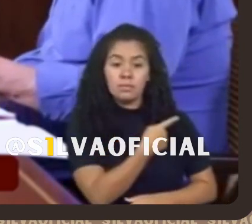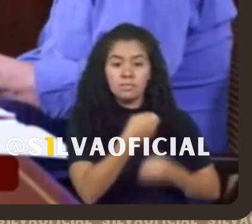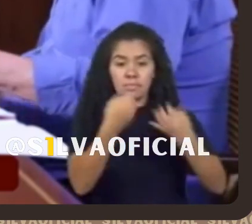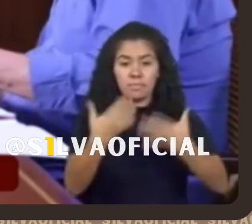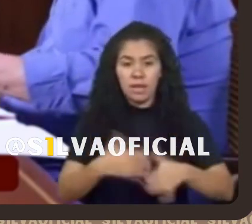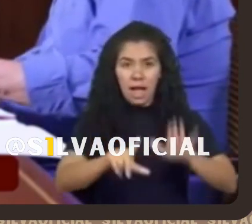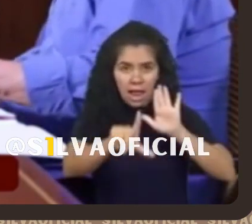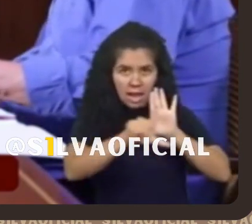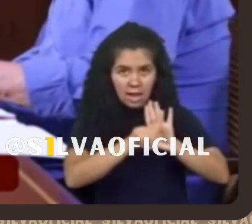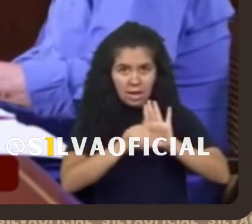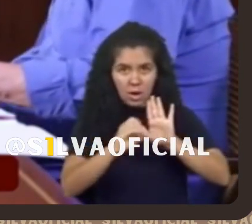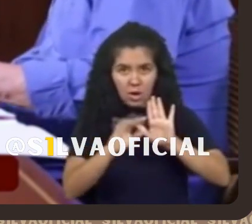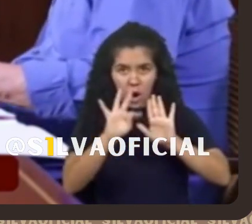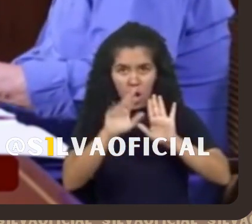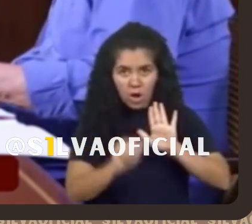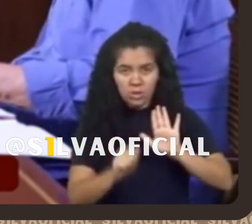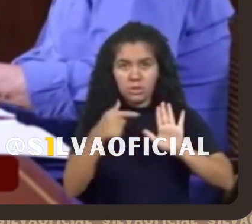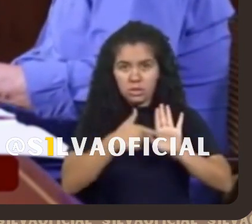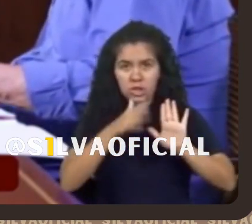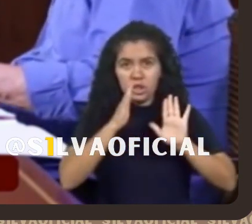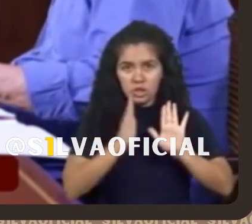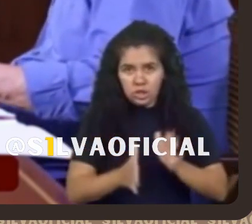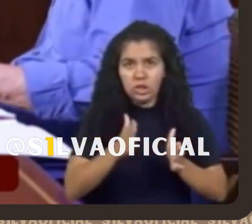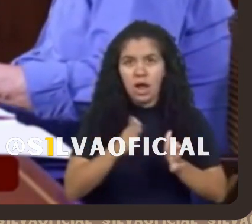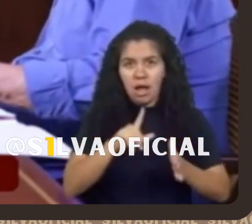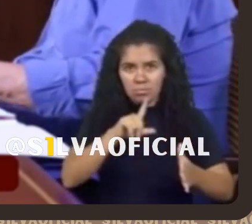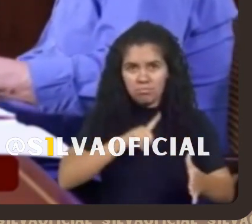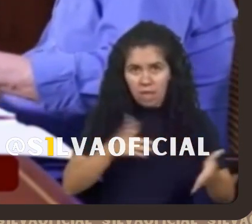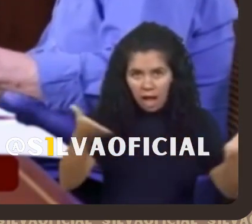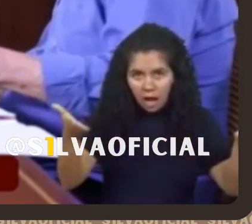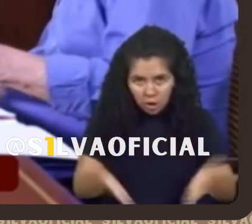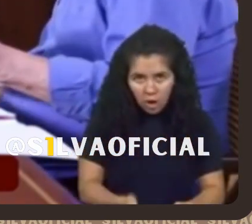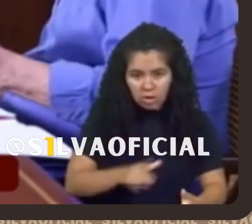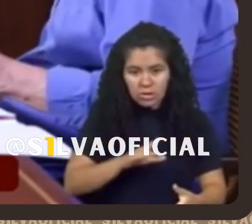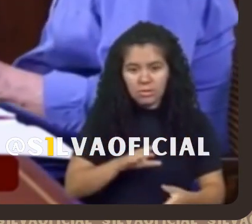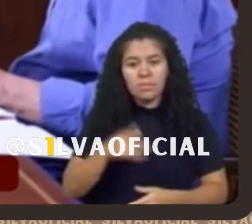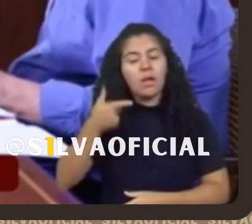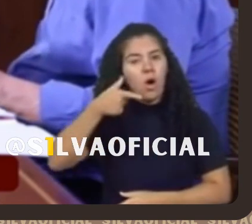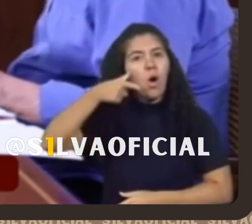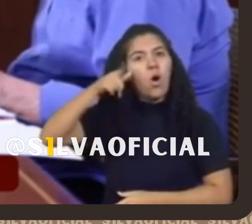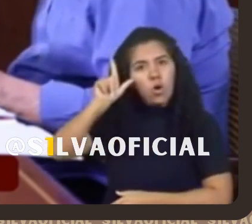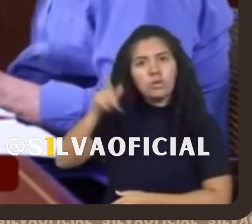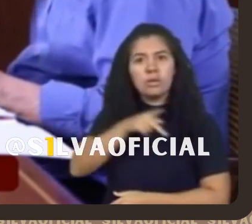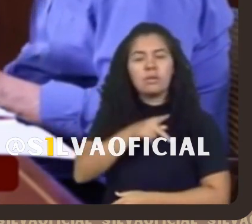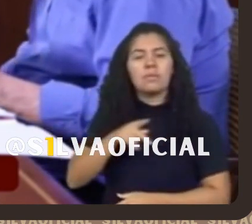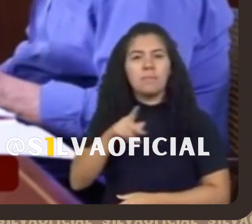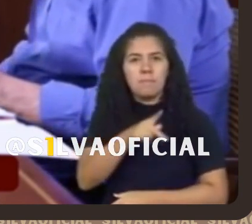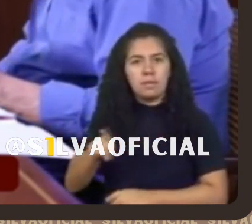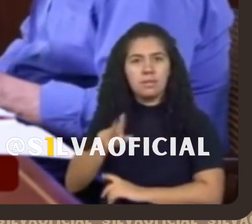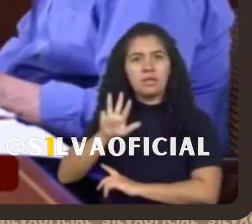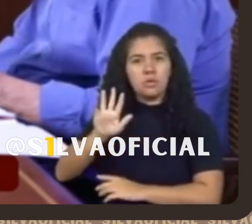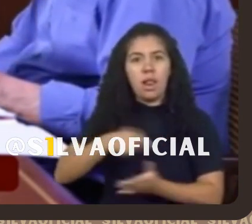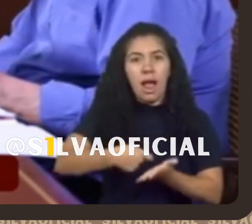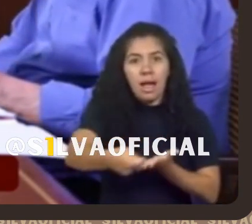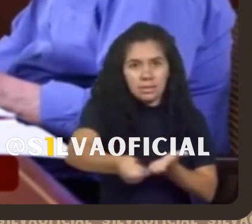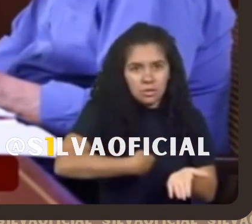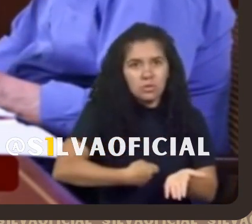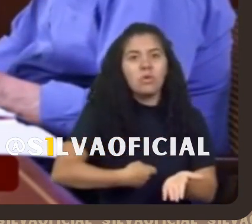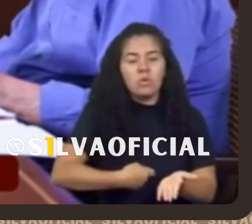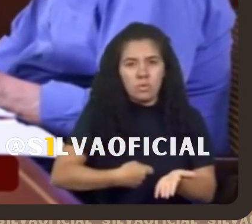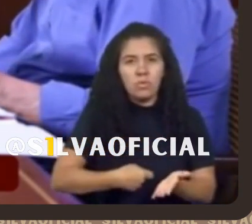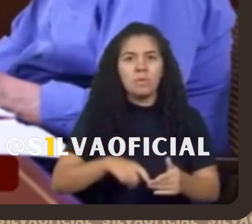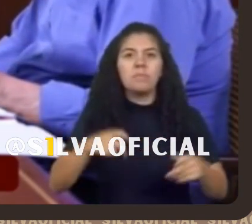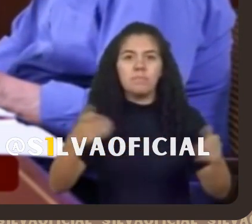né inus esforço do presidente sancionar logo ontem para inclusive valer agora pro cisu o sistema de seleção